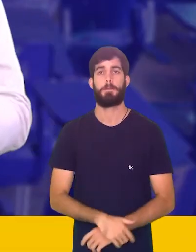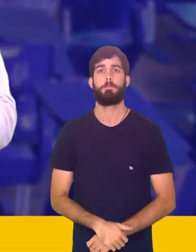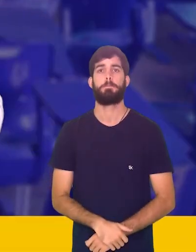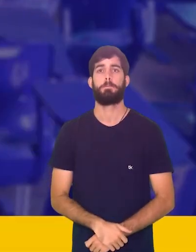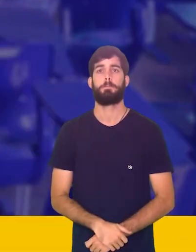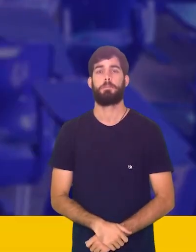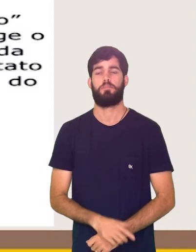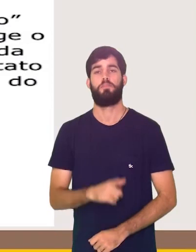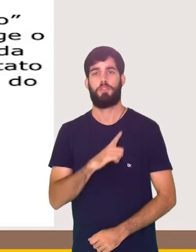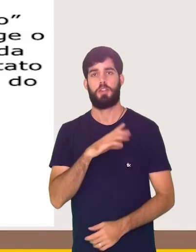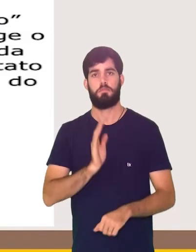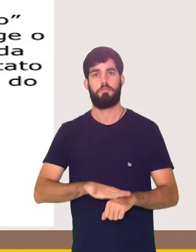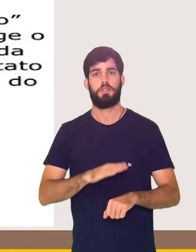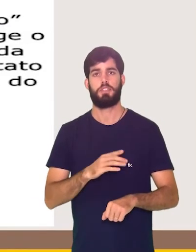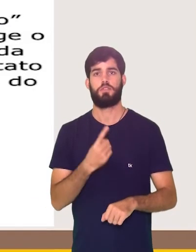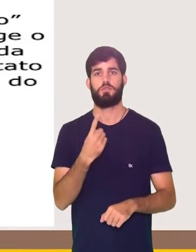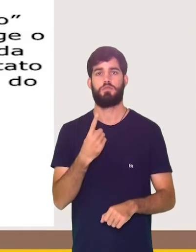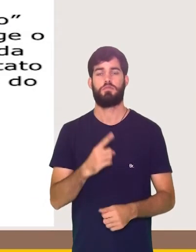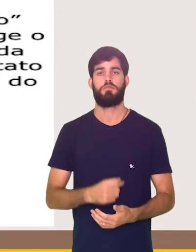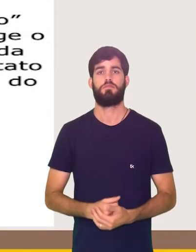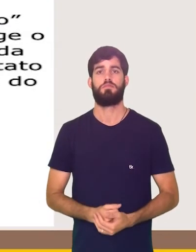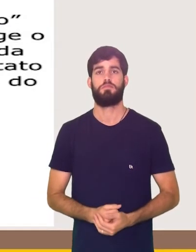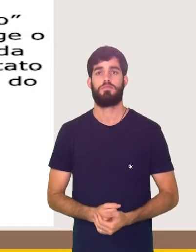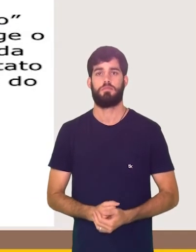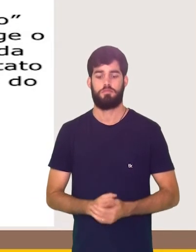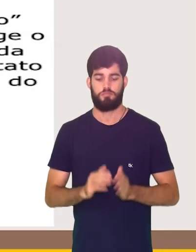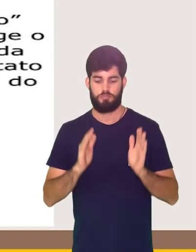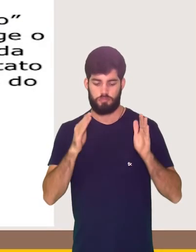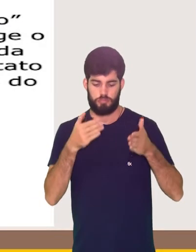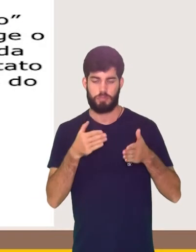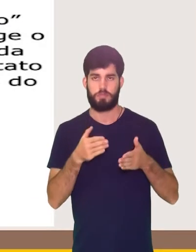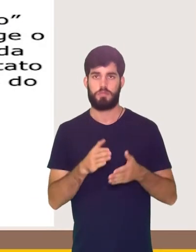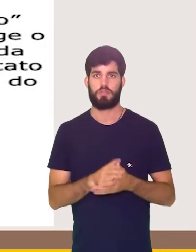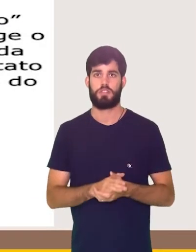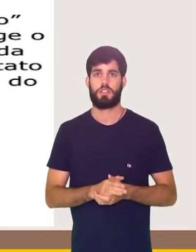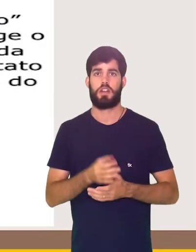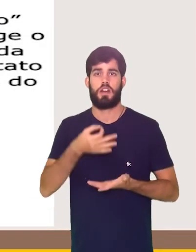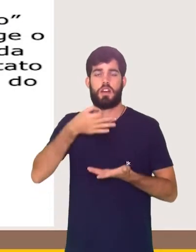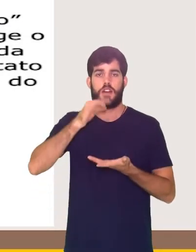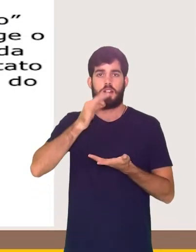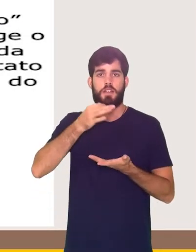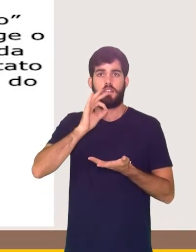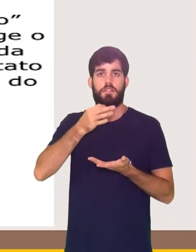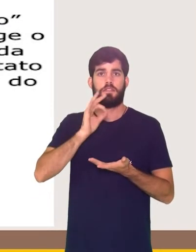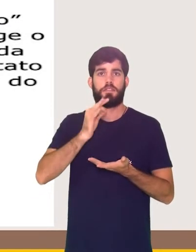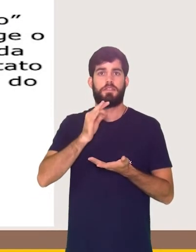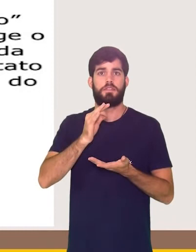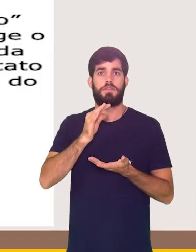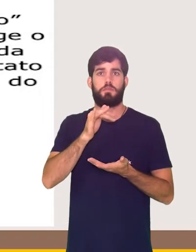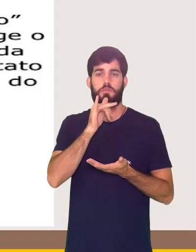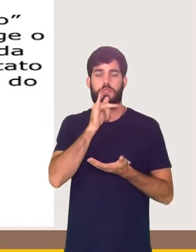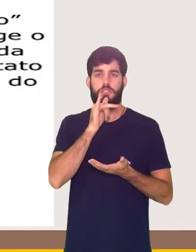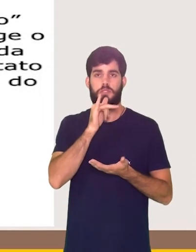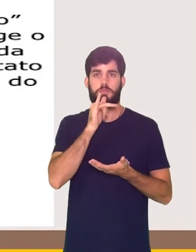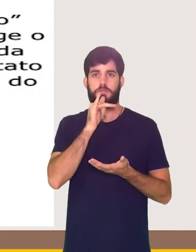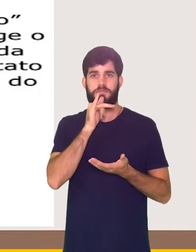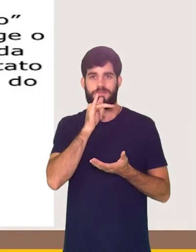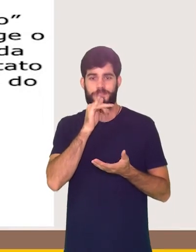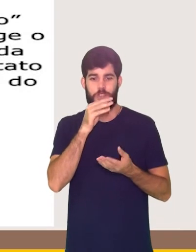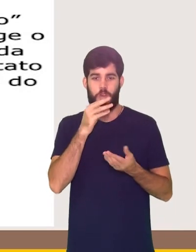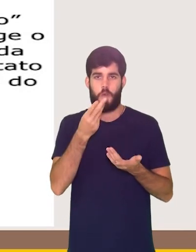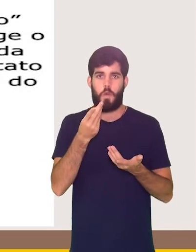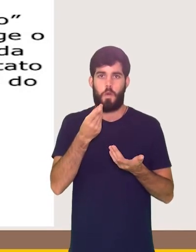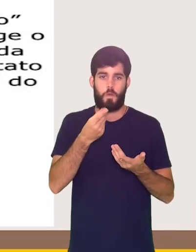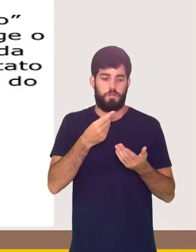Tem mais um aqui. Atente para as seguintes afirmações. Café, quando embalado a vácuo, A